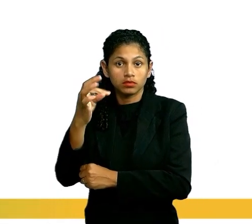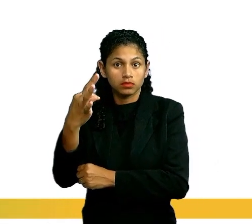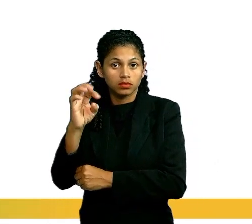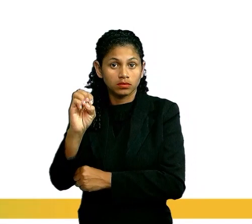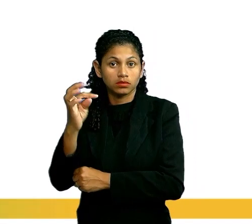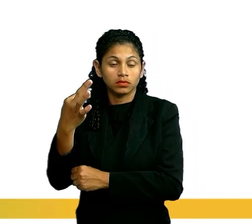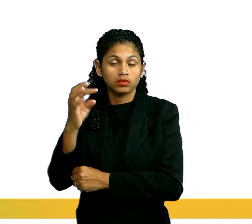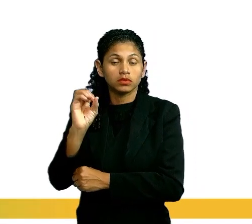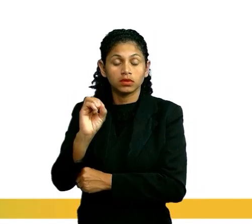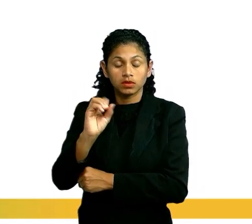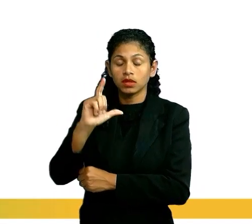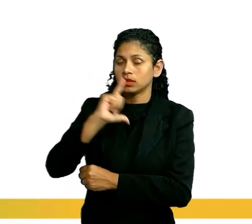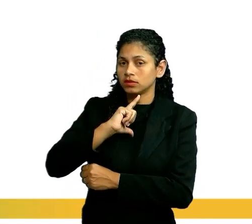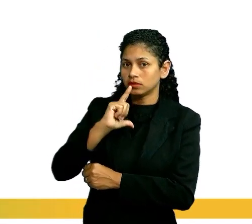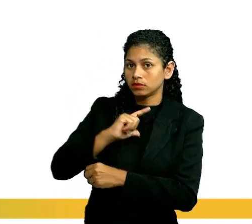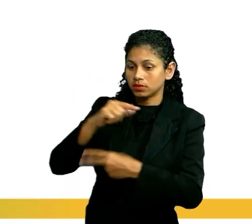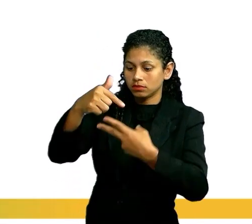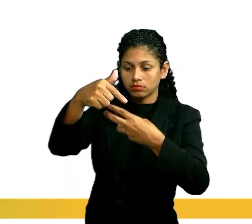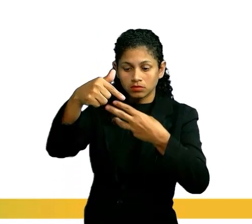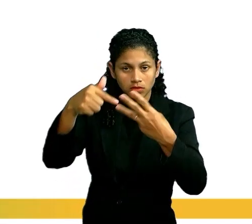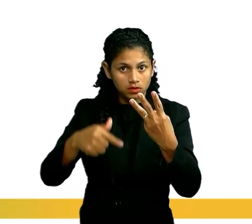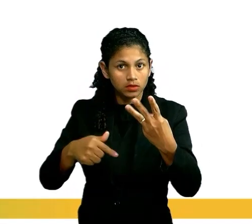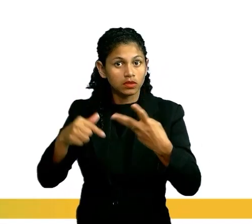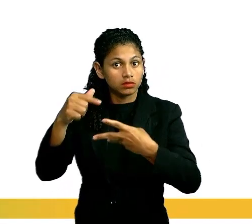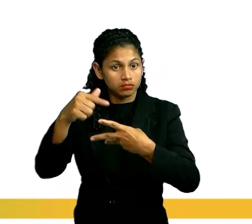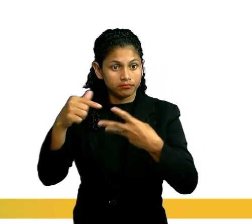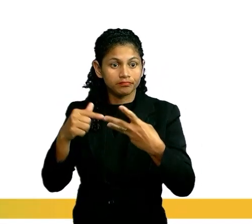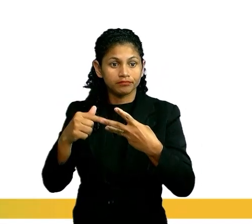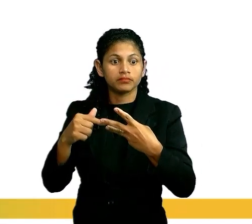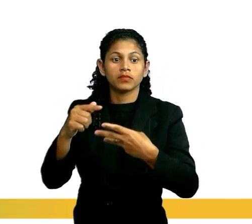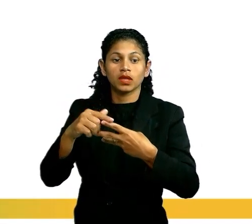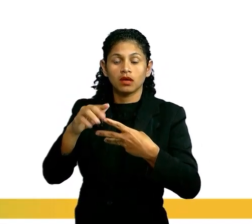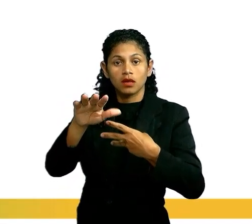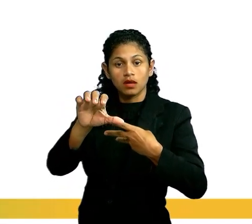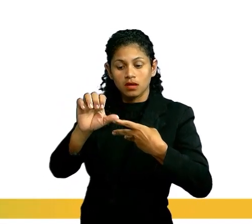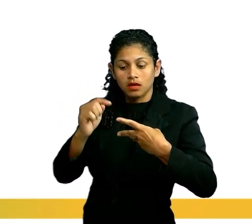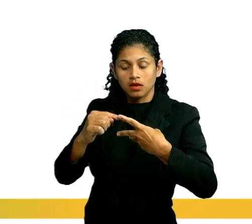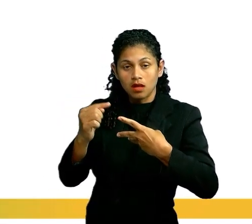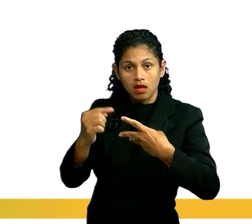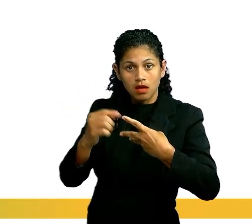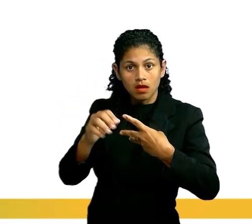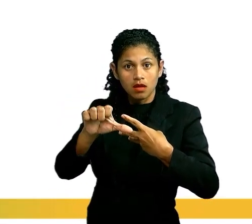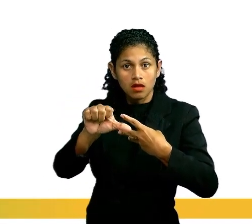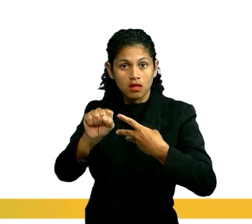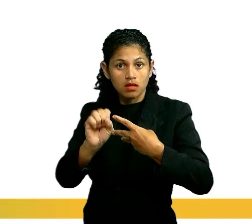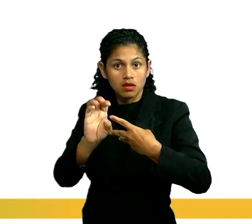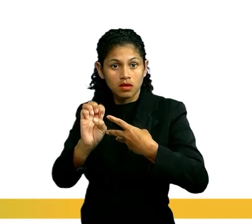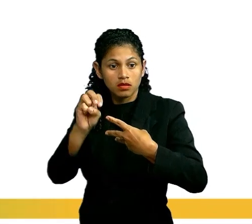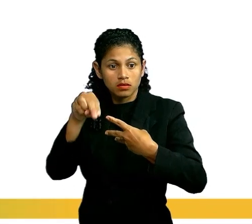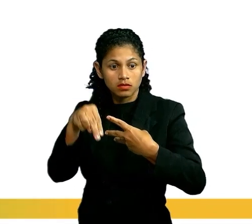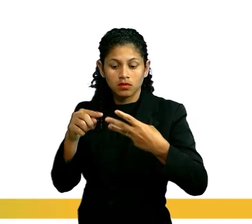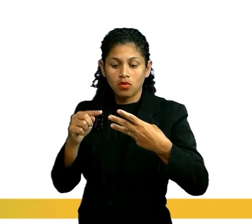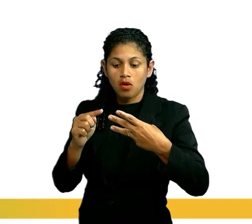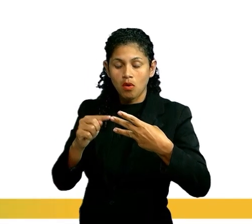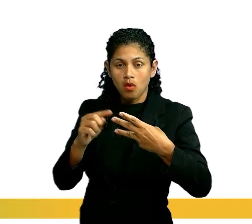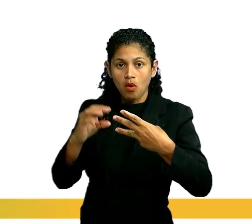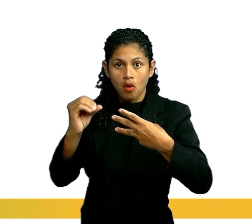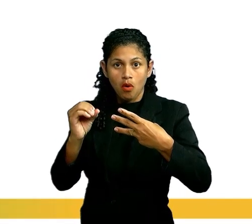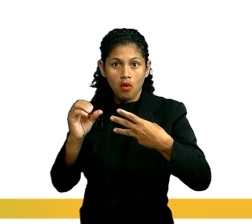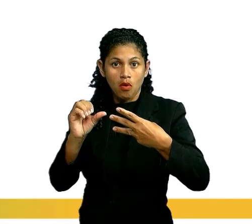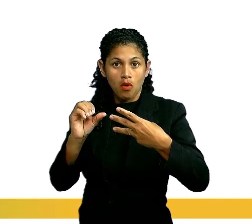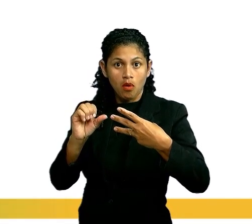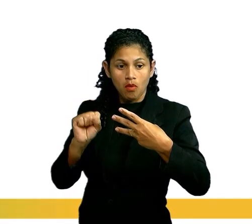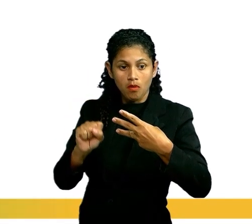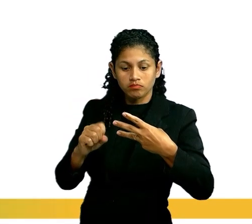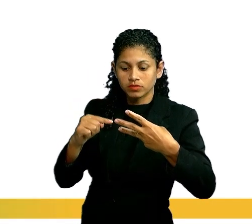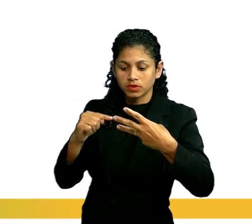a gente vai ter 3 definições matemáticas. A definição de seno, de cosseno e de tangente. Mas para isso eu tenho que entender